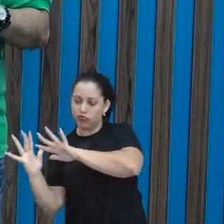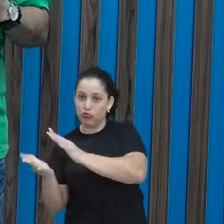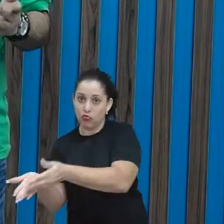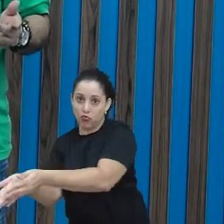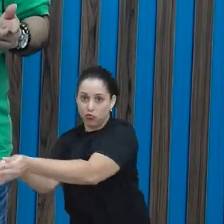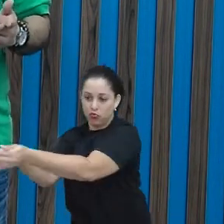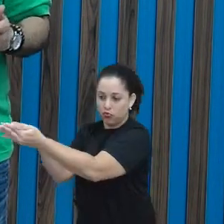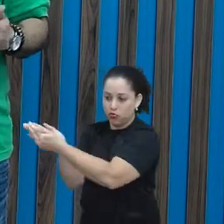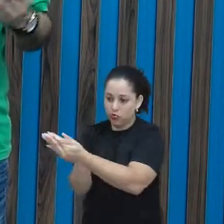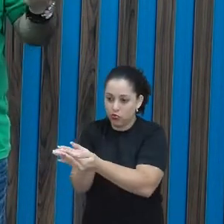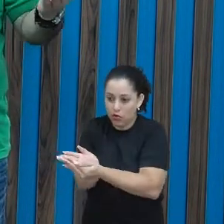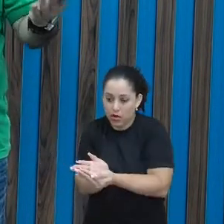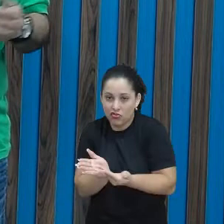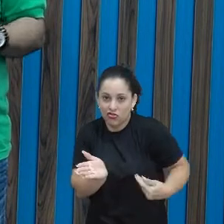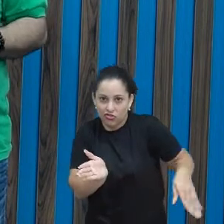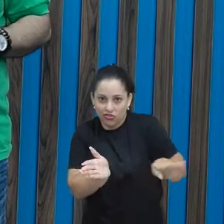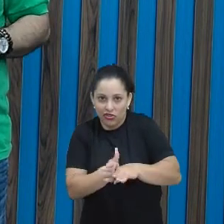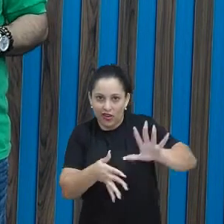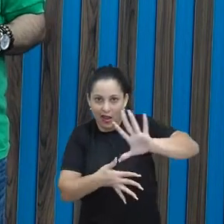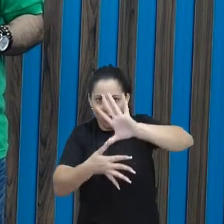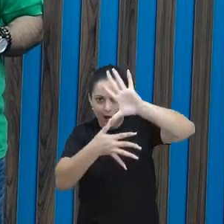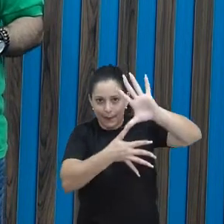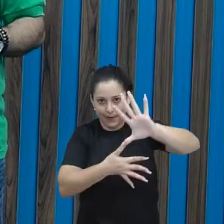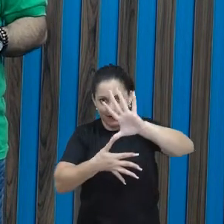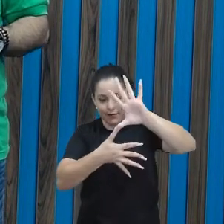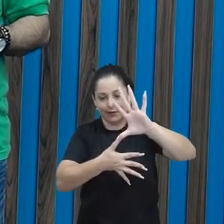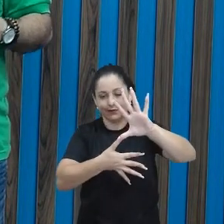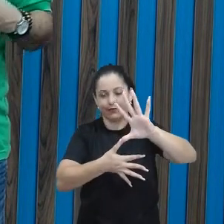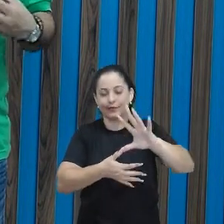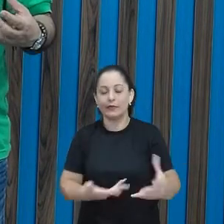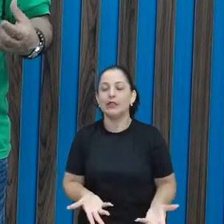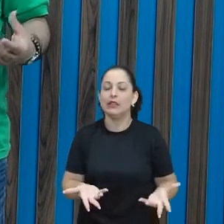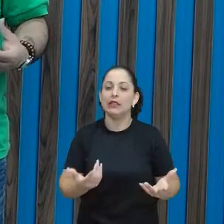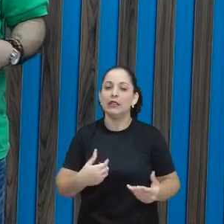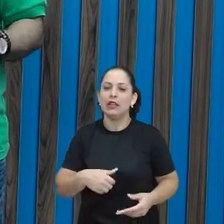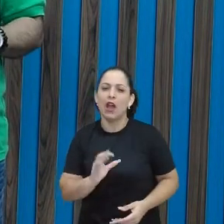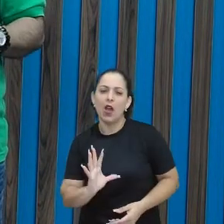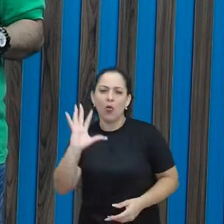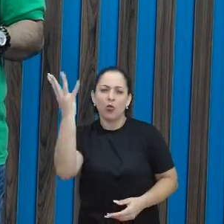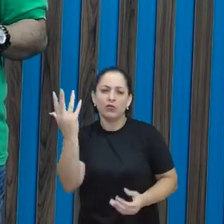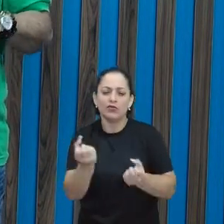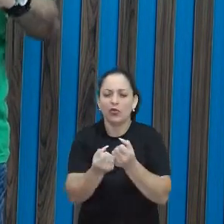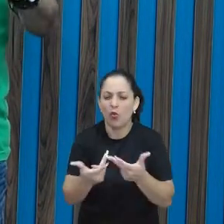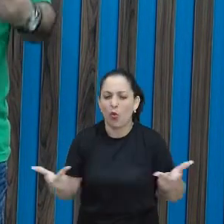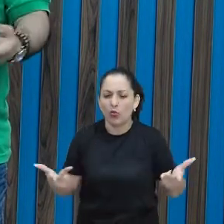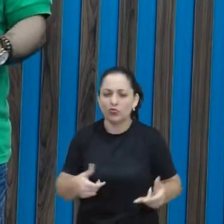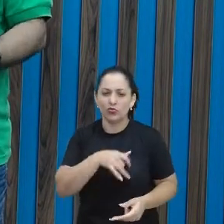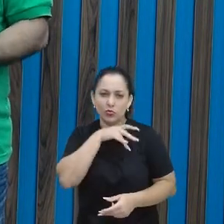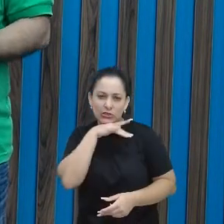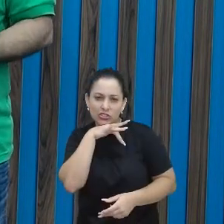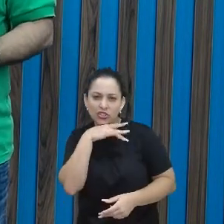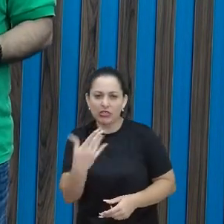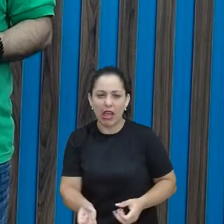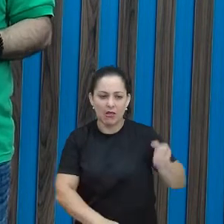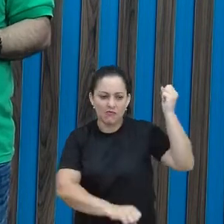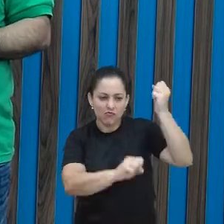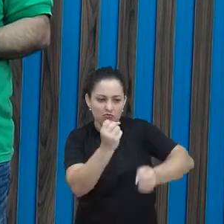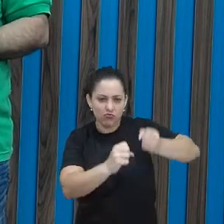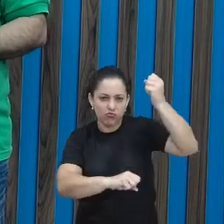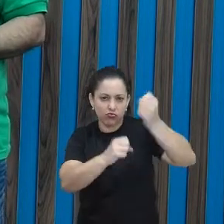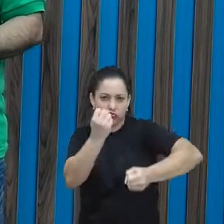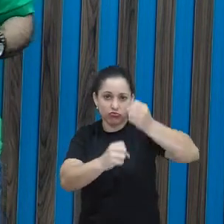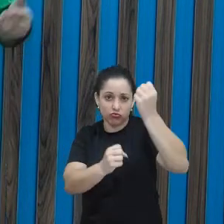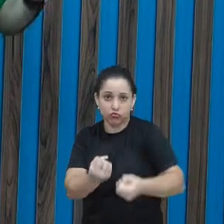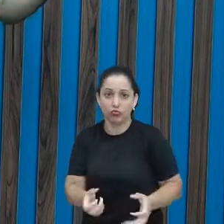que não são tão legais, como, por exemplo, a questão, né, do genocídio, né, que vai ser empreendido contra as